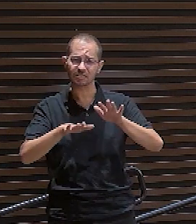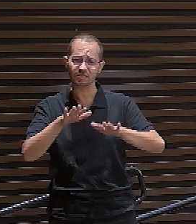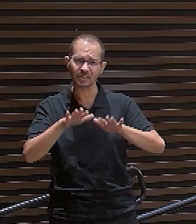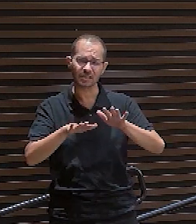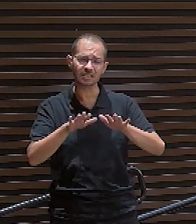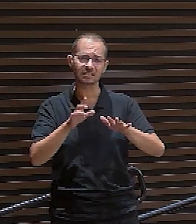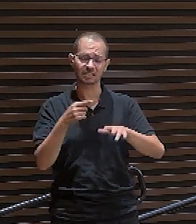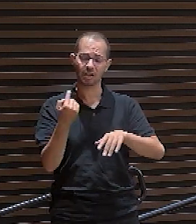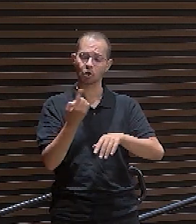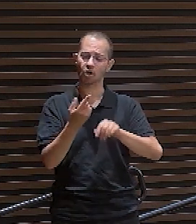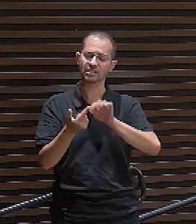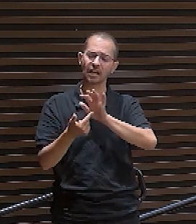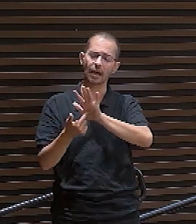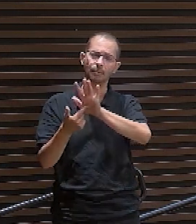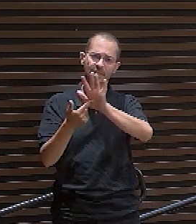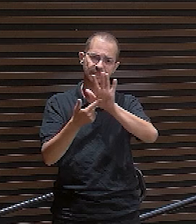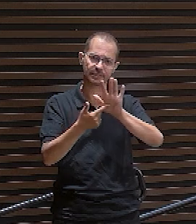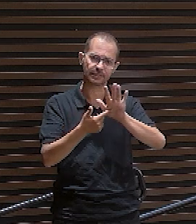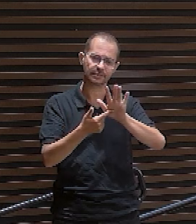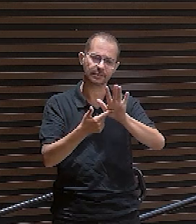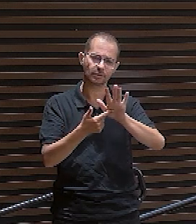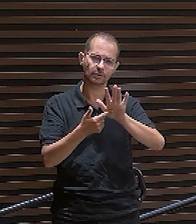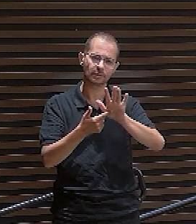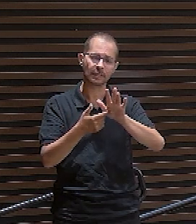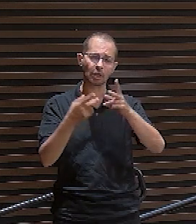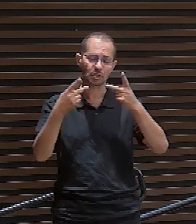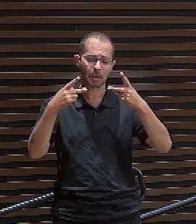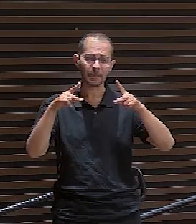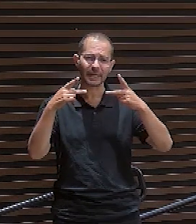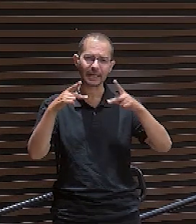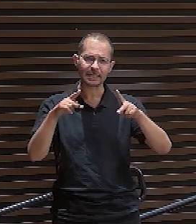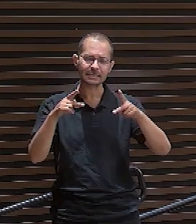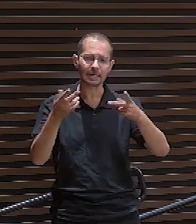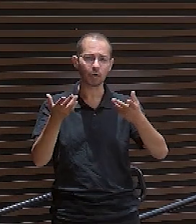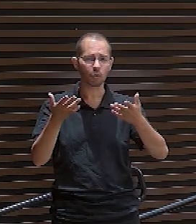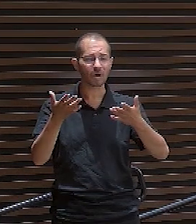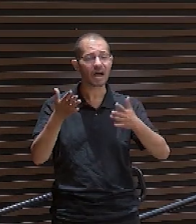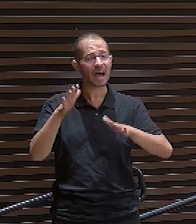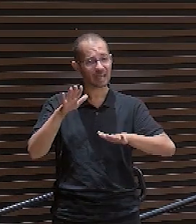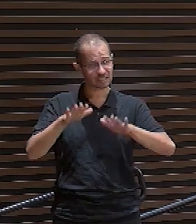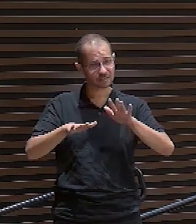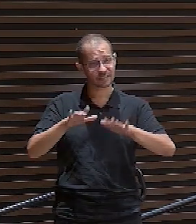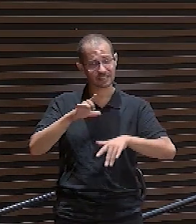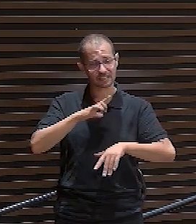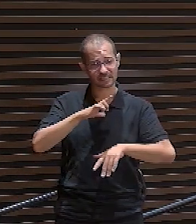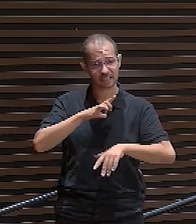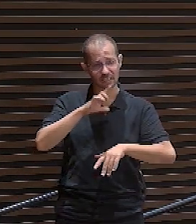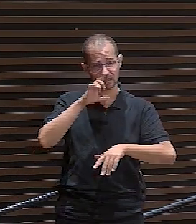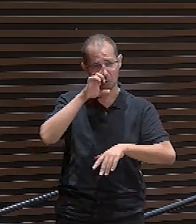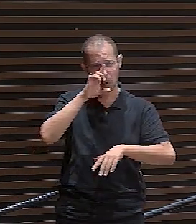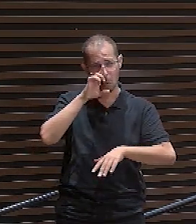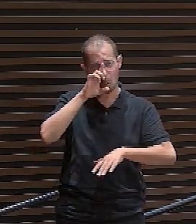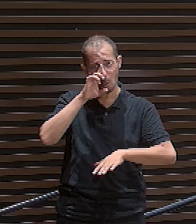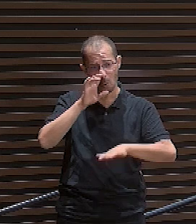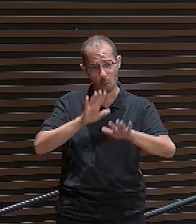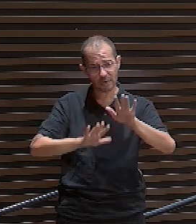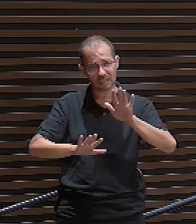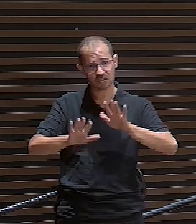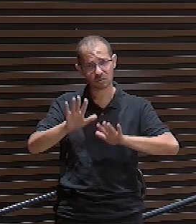nossas apresentações, na nossa pregação, corremos o risco